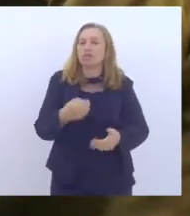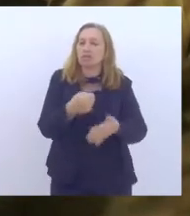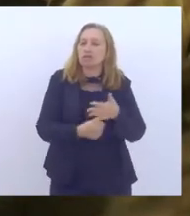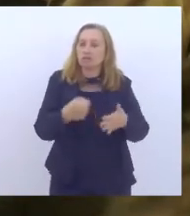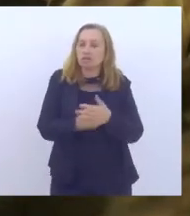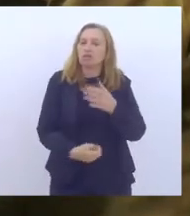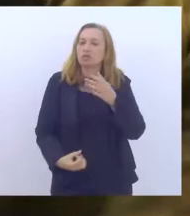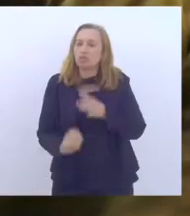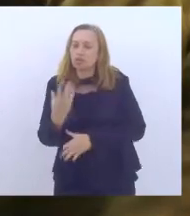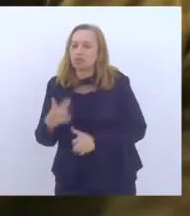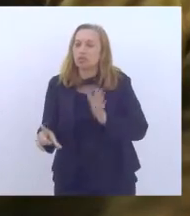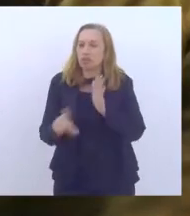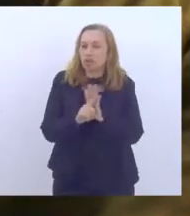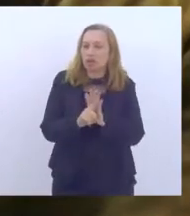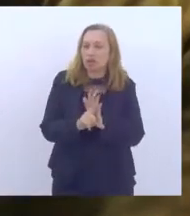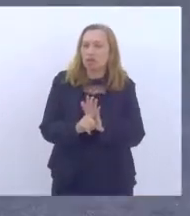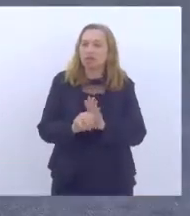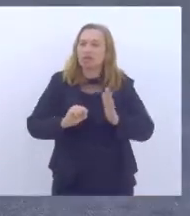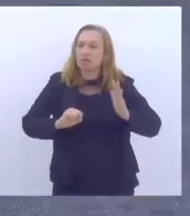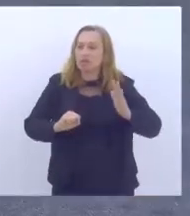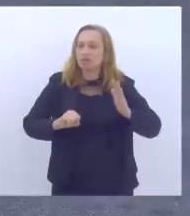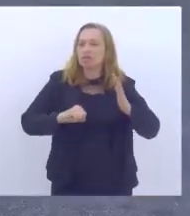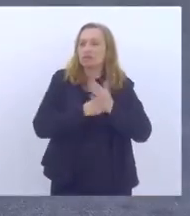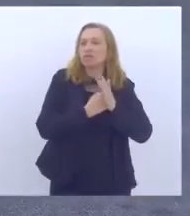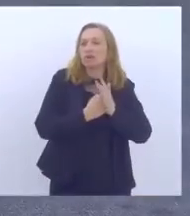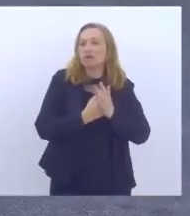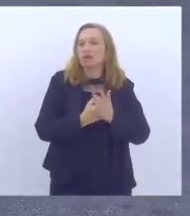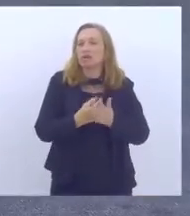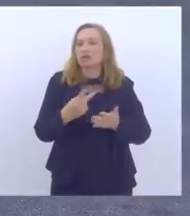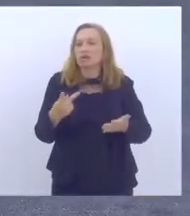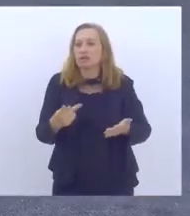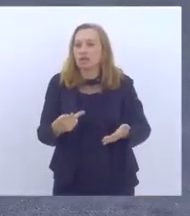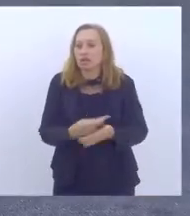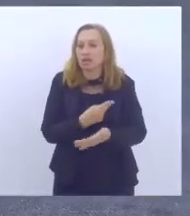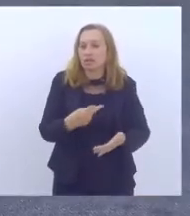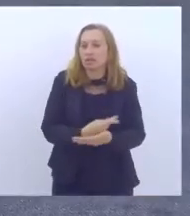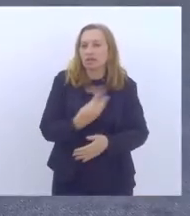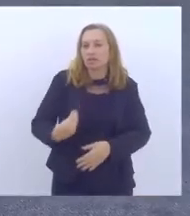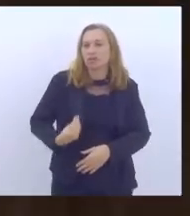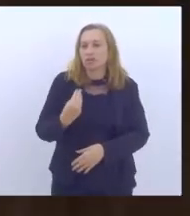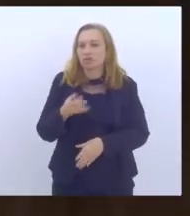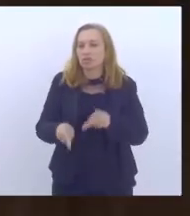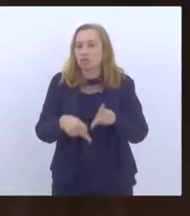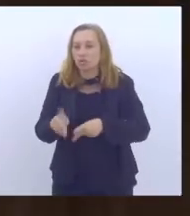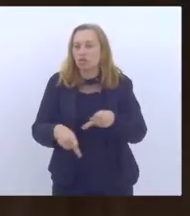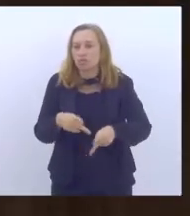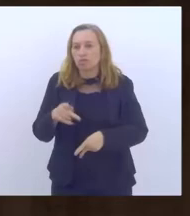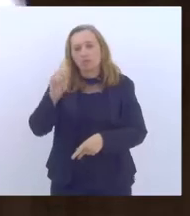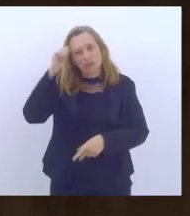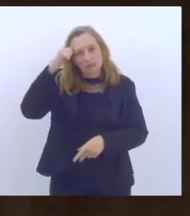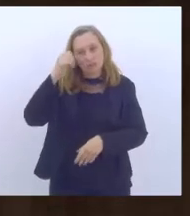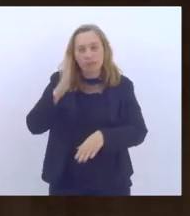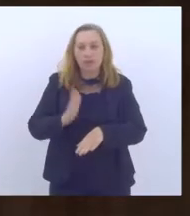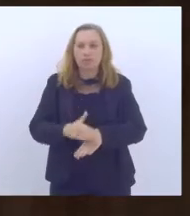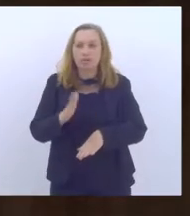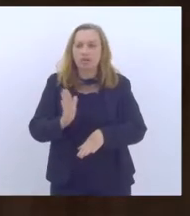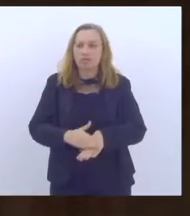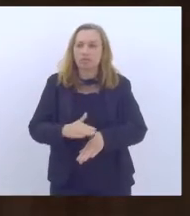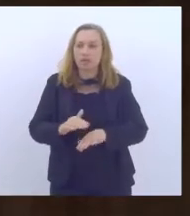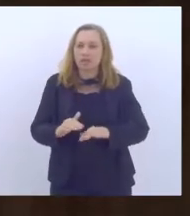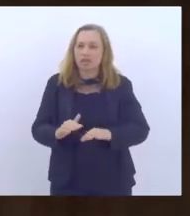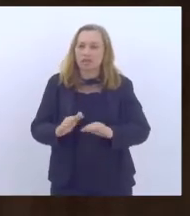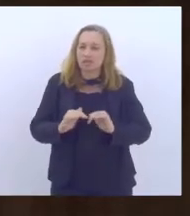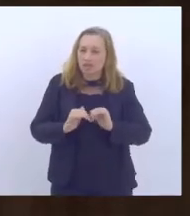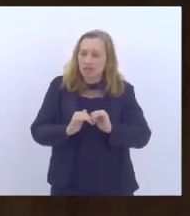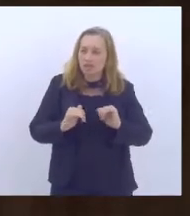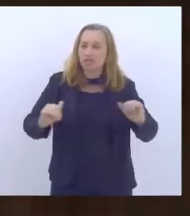legislativamente para que esse impacto nefasto na vida da população negra seja cada vez mais distante da